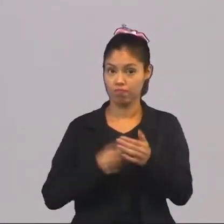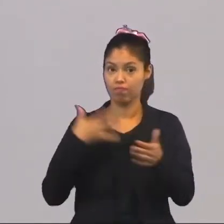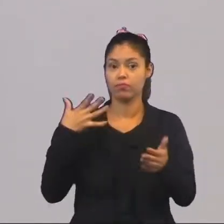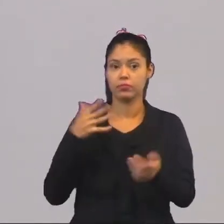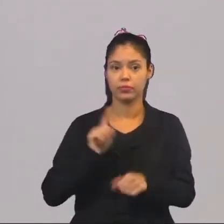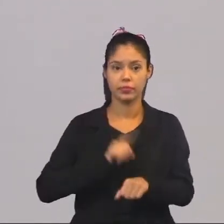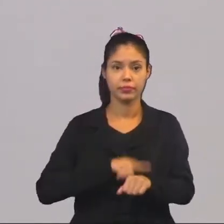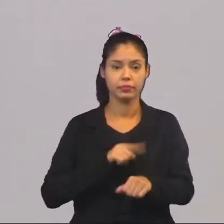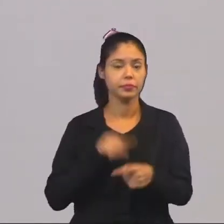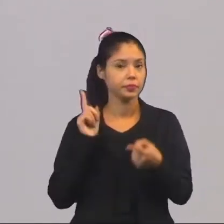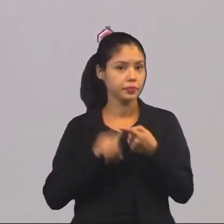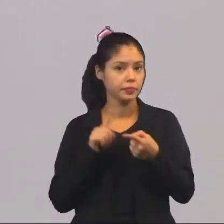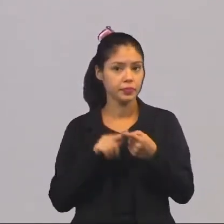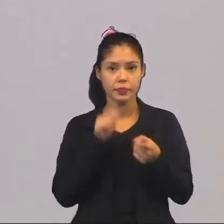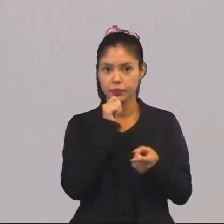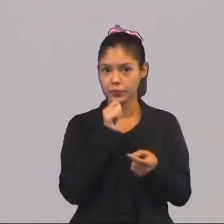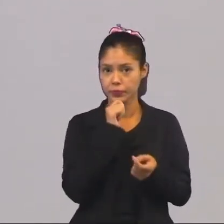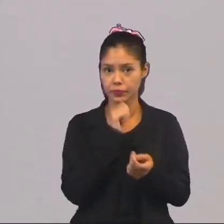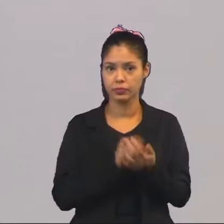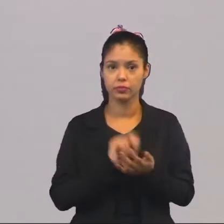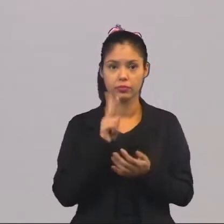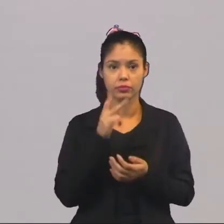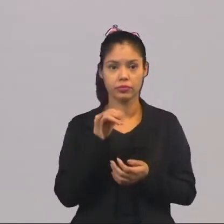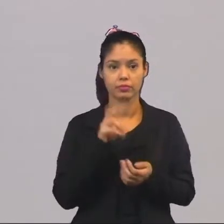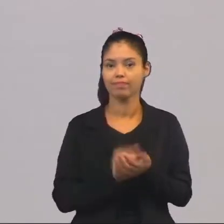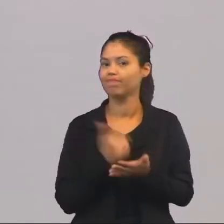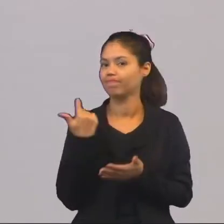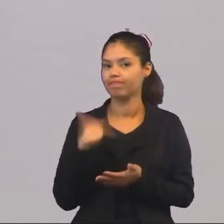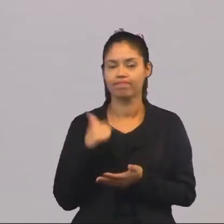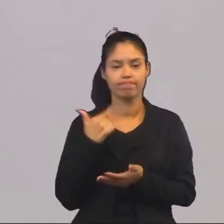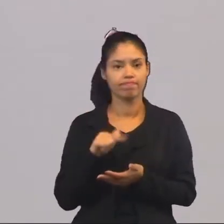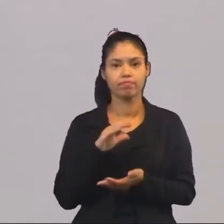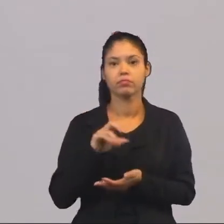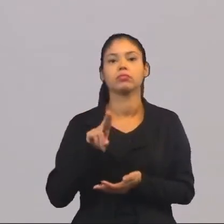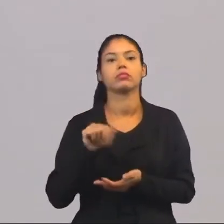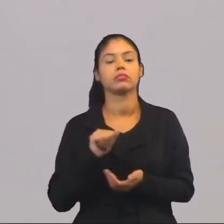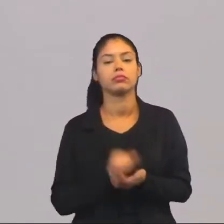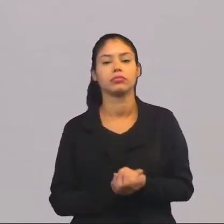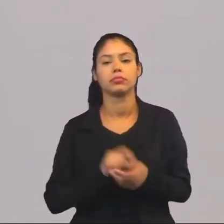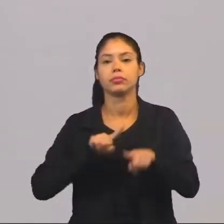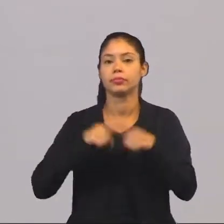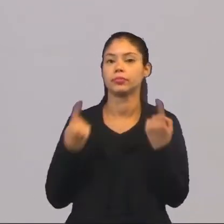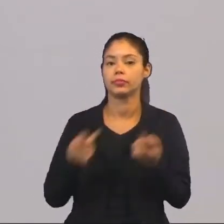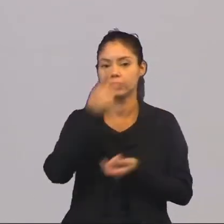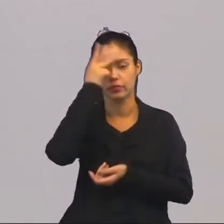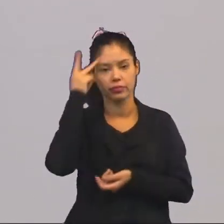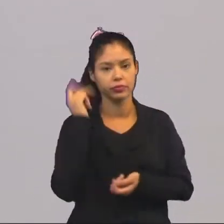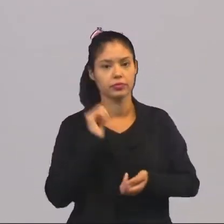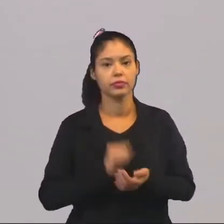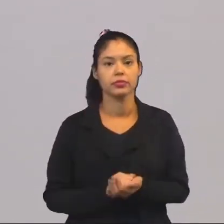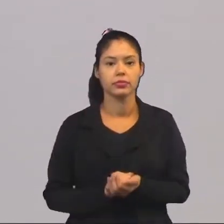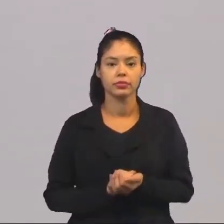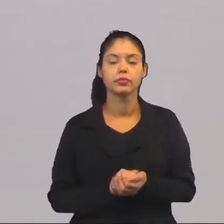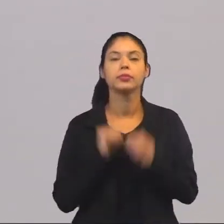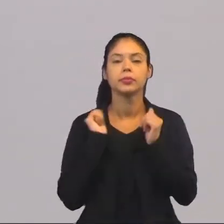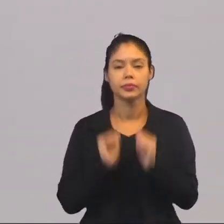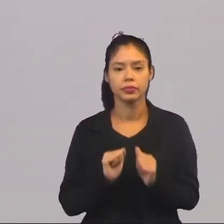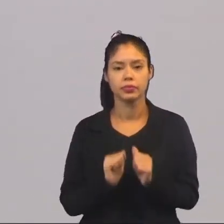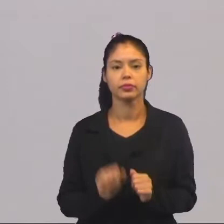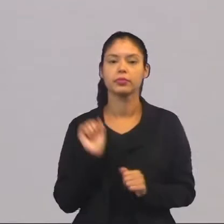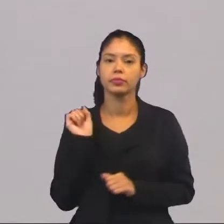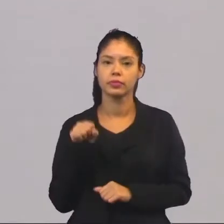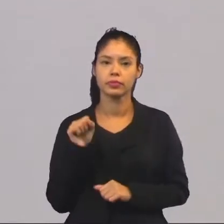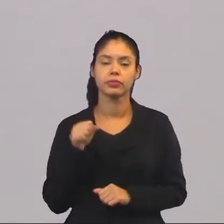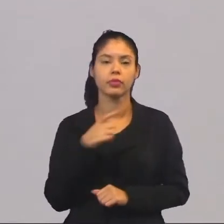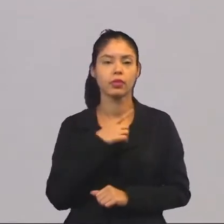tempo, porque ainda o HIV não tem cura, mas a pessoa que descobre cedo, ela pode